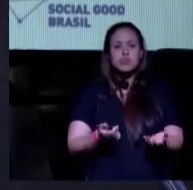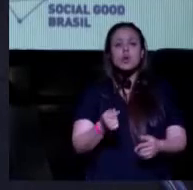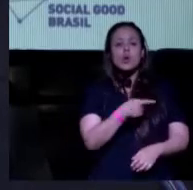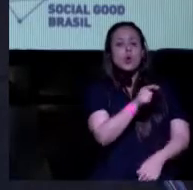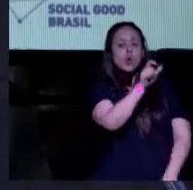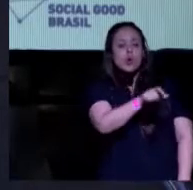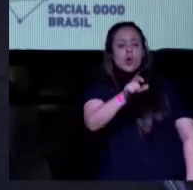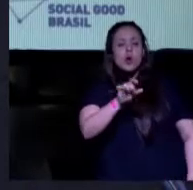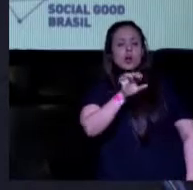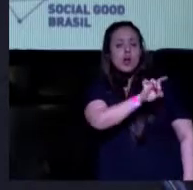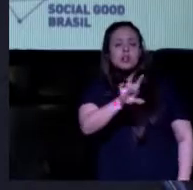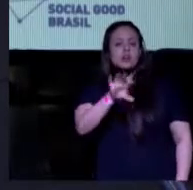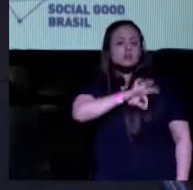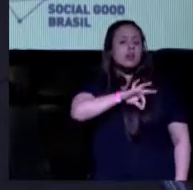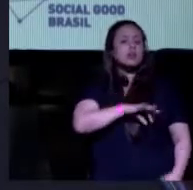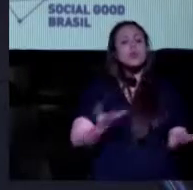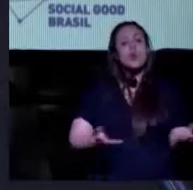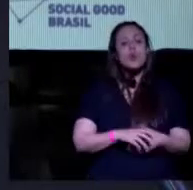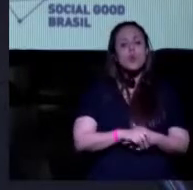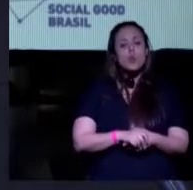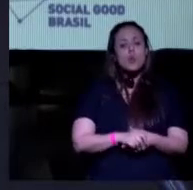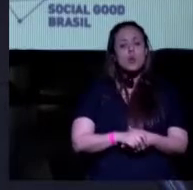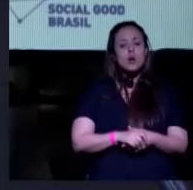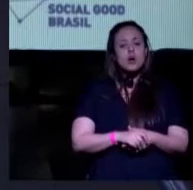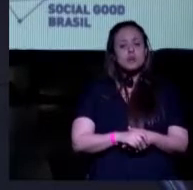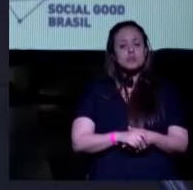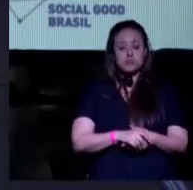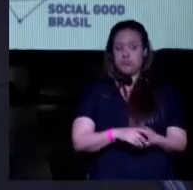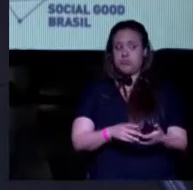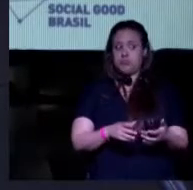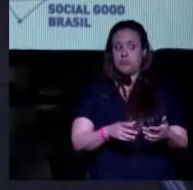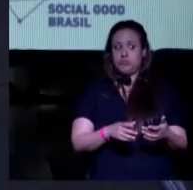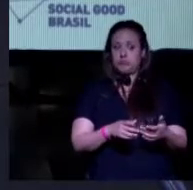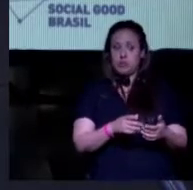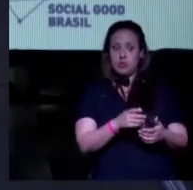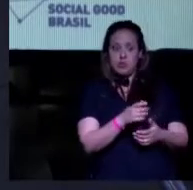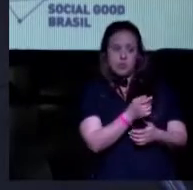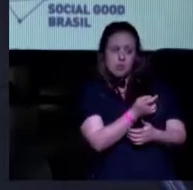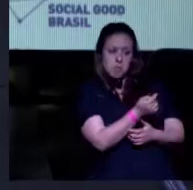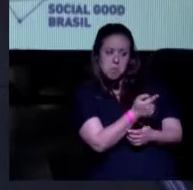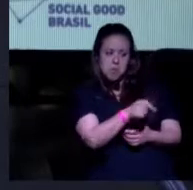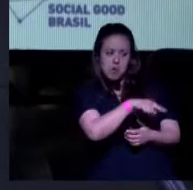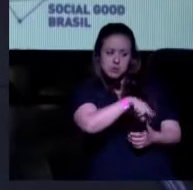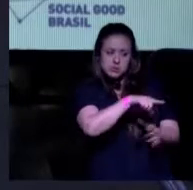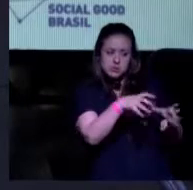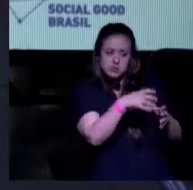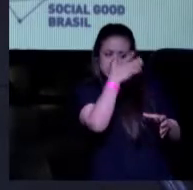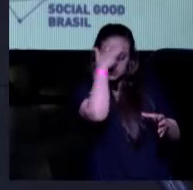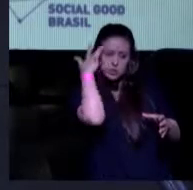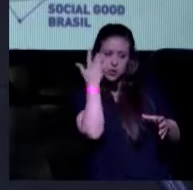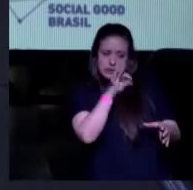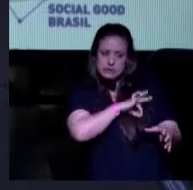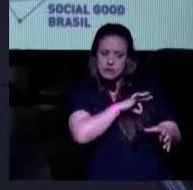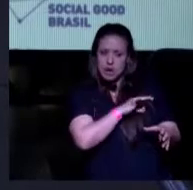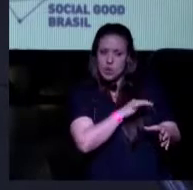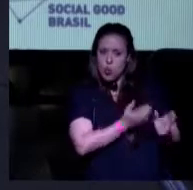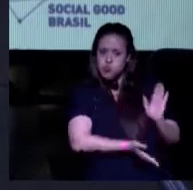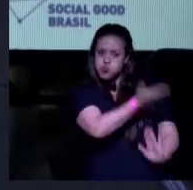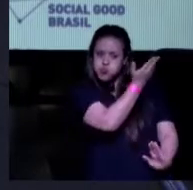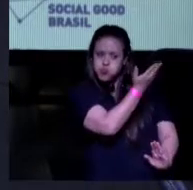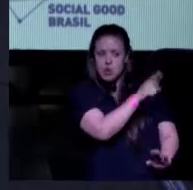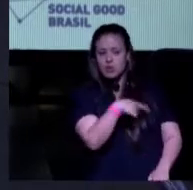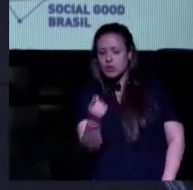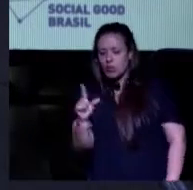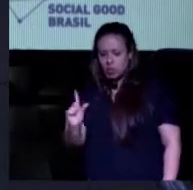nessa plataforma se é concentrado é distribuído então essa questão de propriedade governança e remuneração são perguntas que